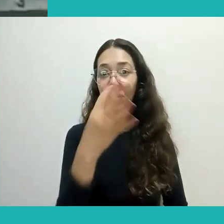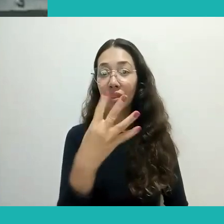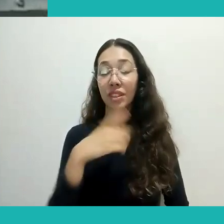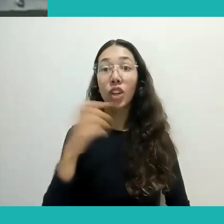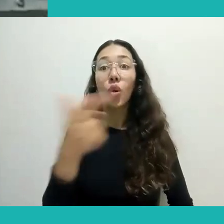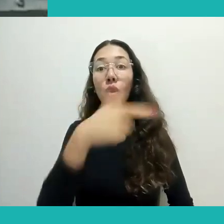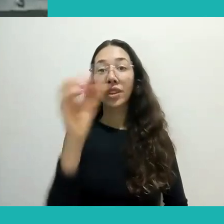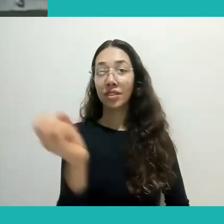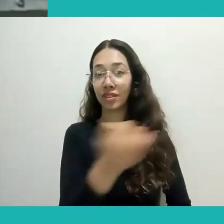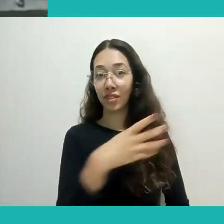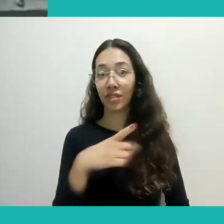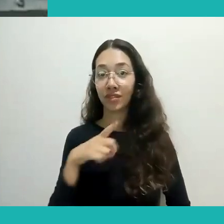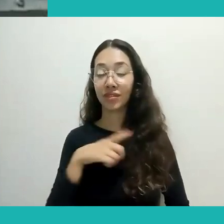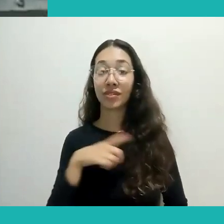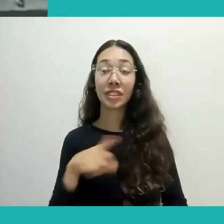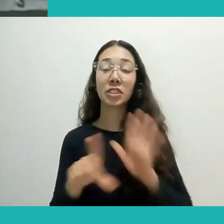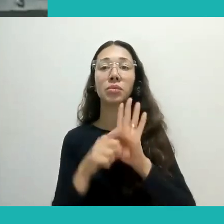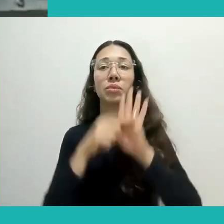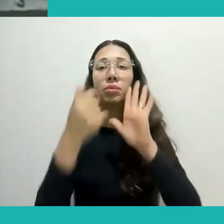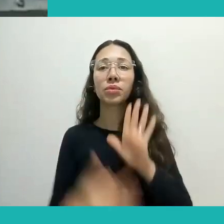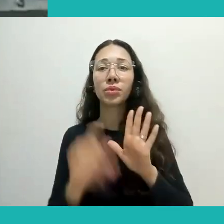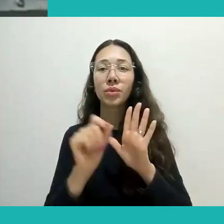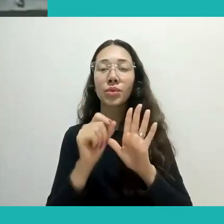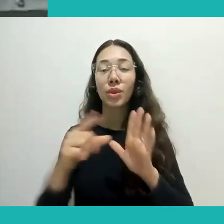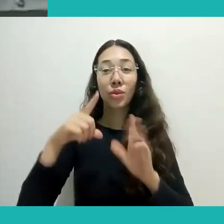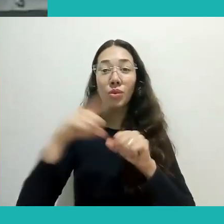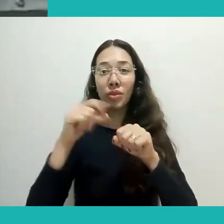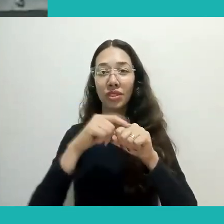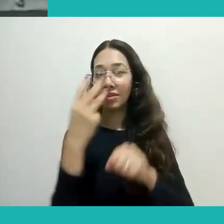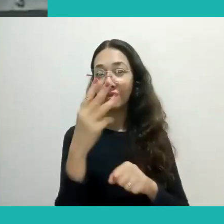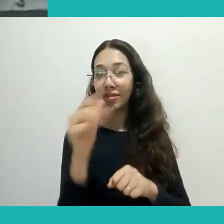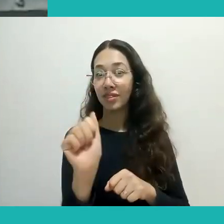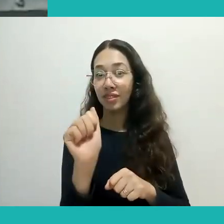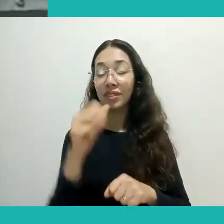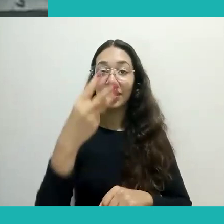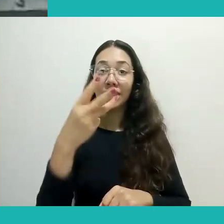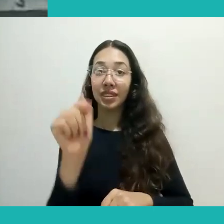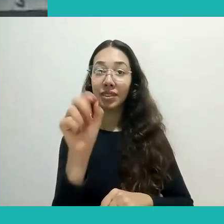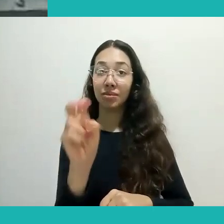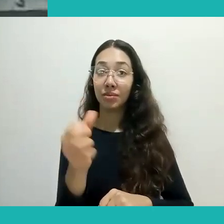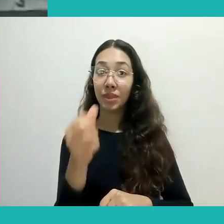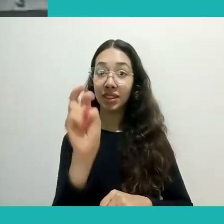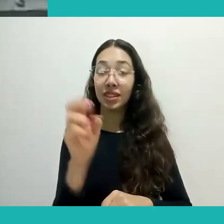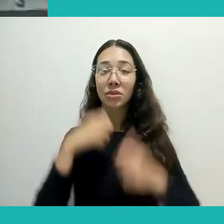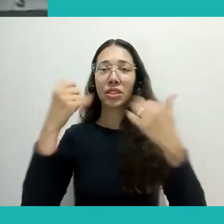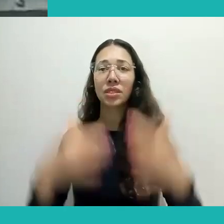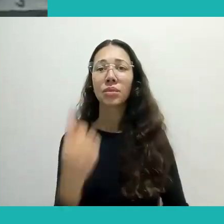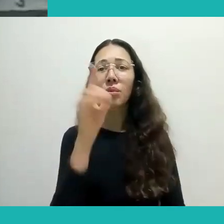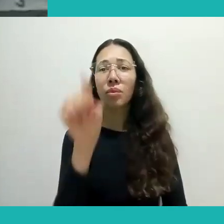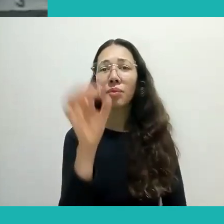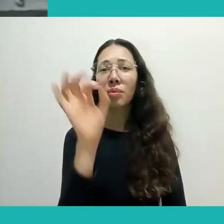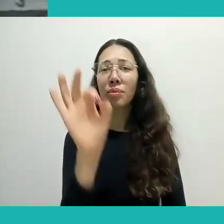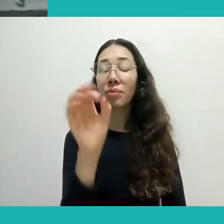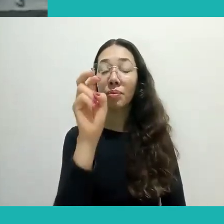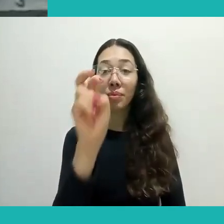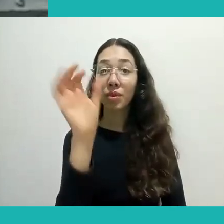pela 13.954, ao artigo 3A da 3765, os 1,5% ele passou a